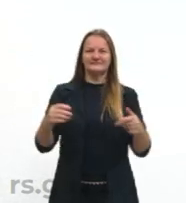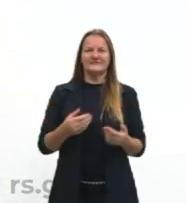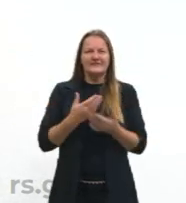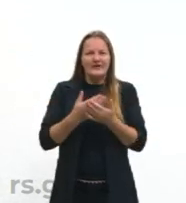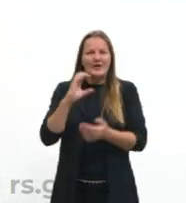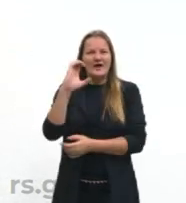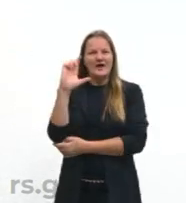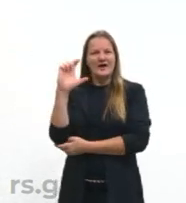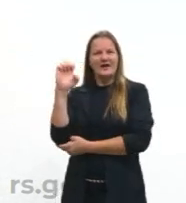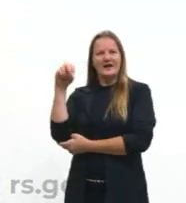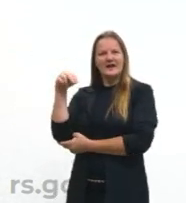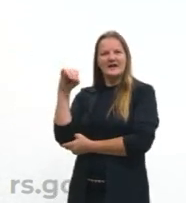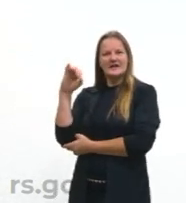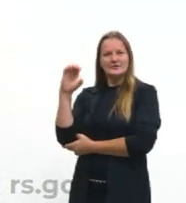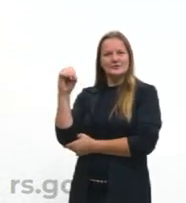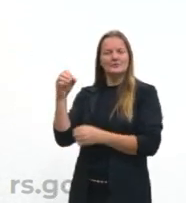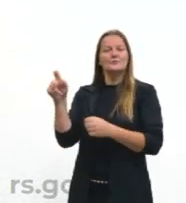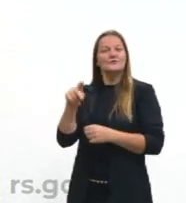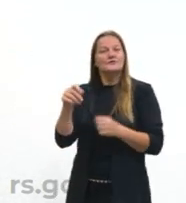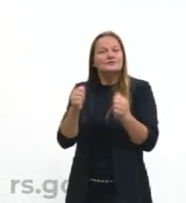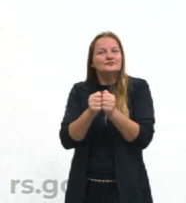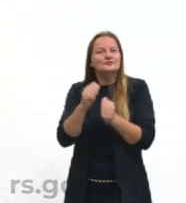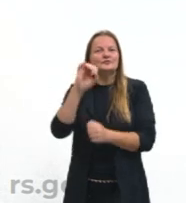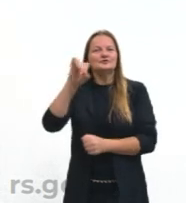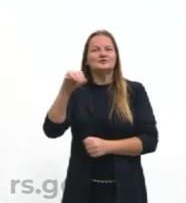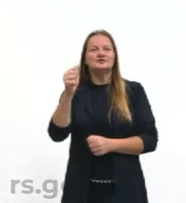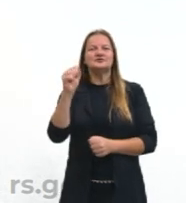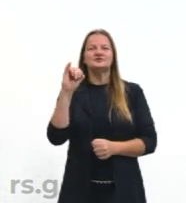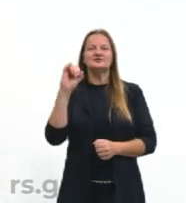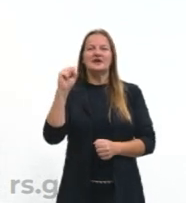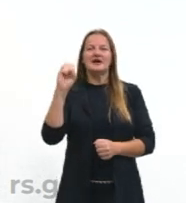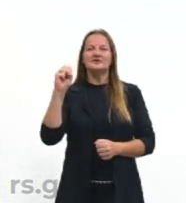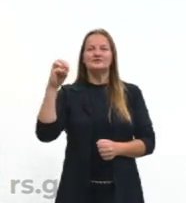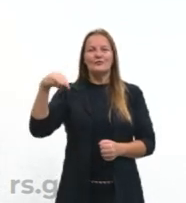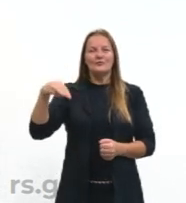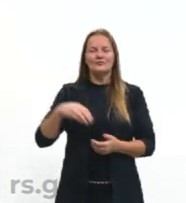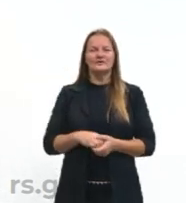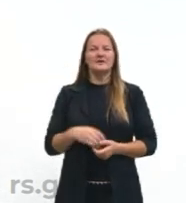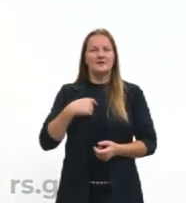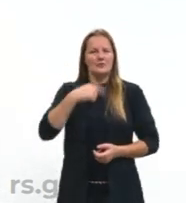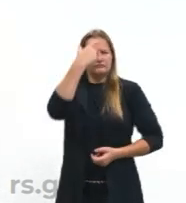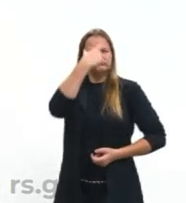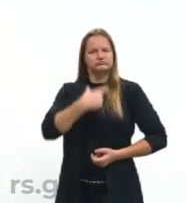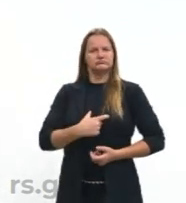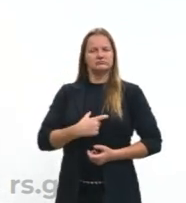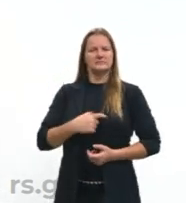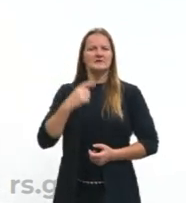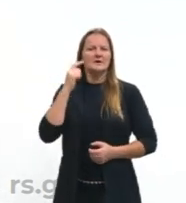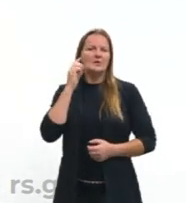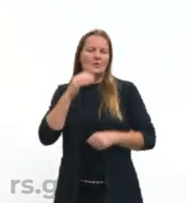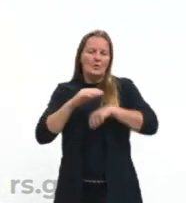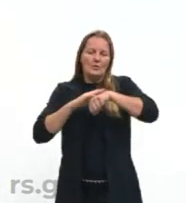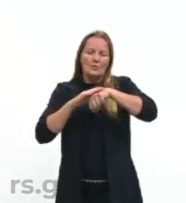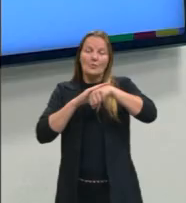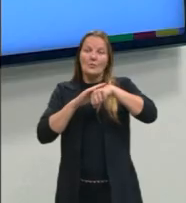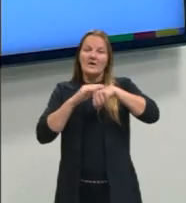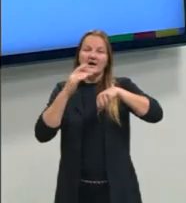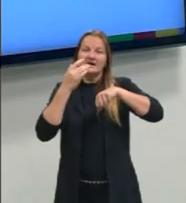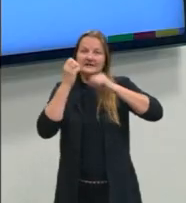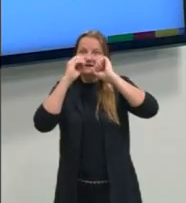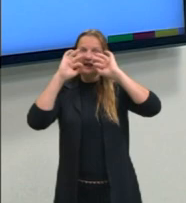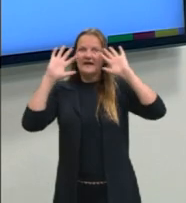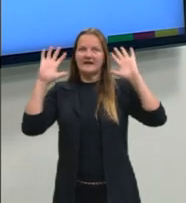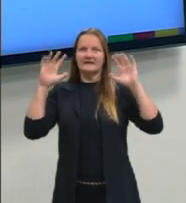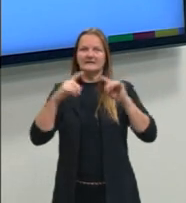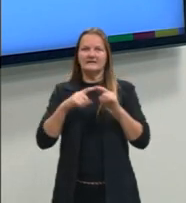pro seu cliente e também eu tô Jaison eu sou um sujeito de pele clara tem